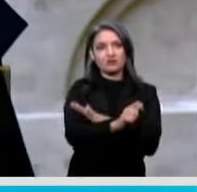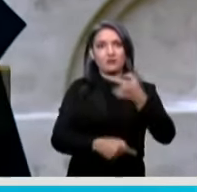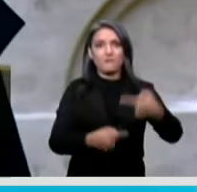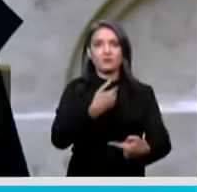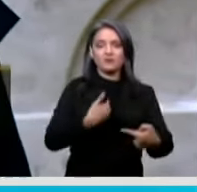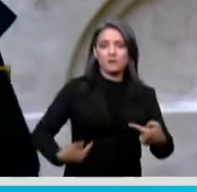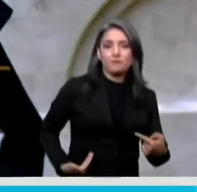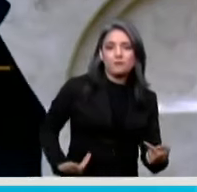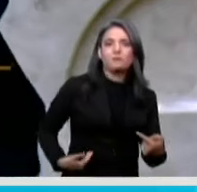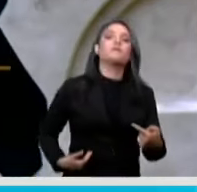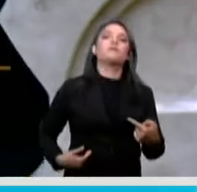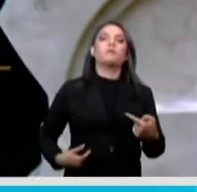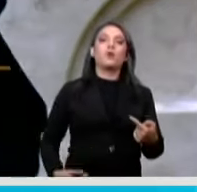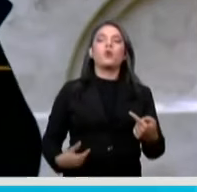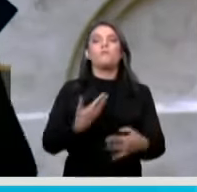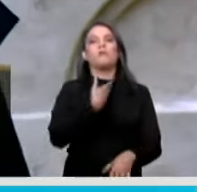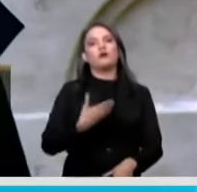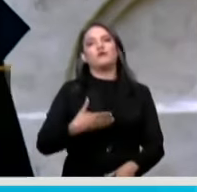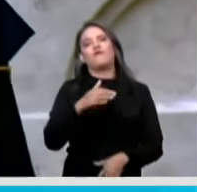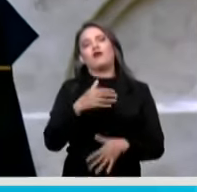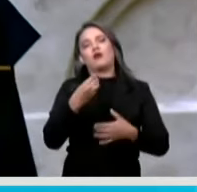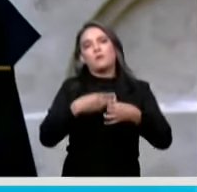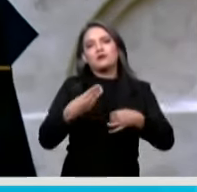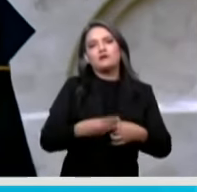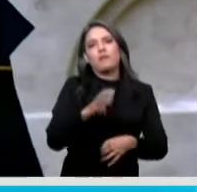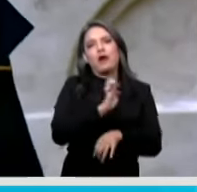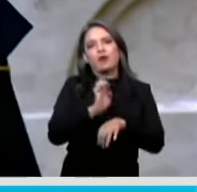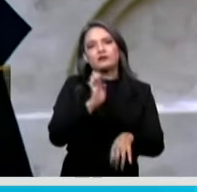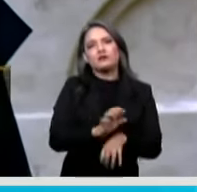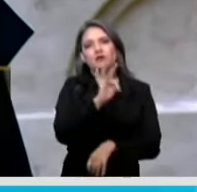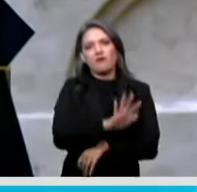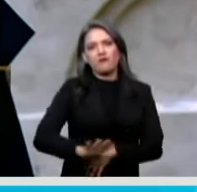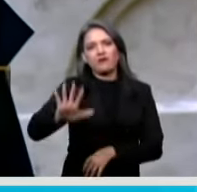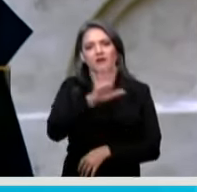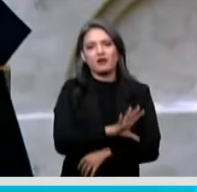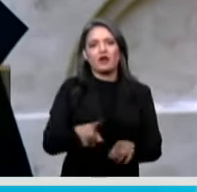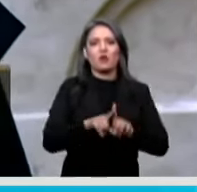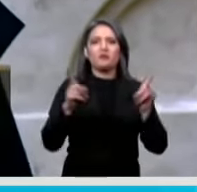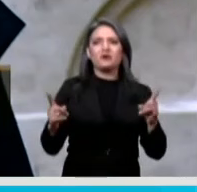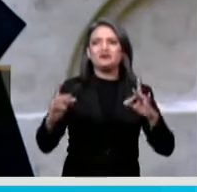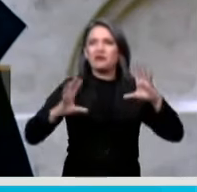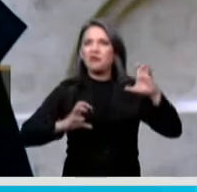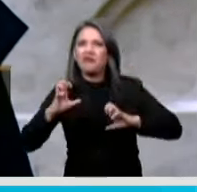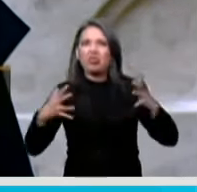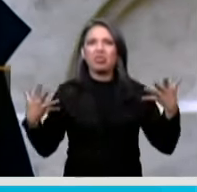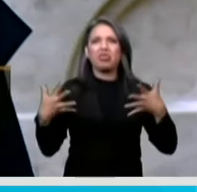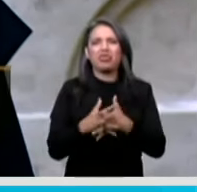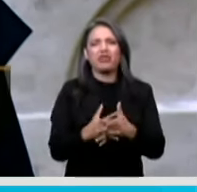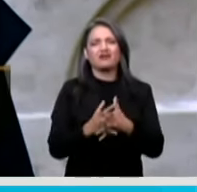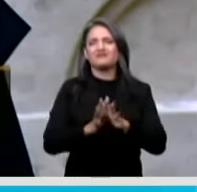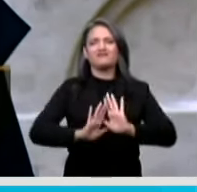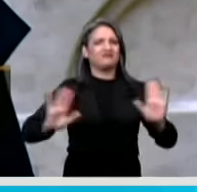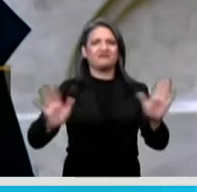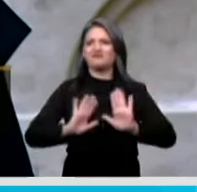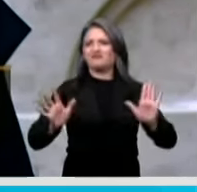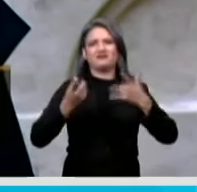beleza então pron vou te dar o benefício da dúvida pronto bom ter advogados por perto então ô brão olha e é